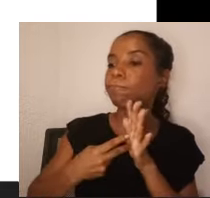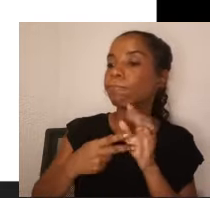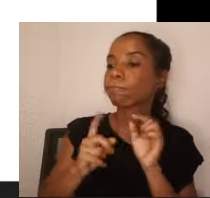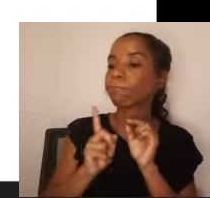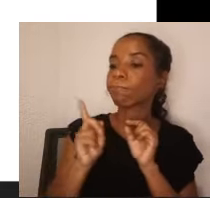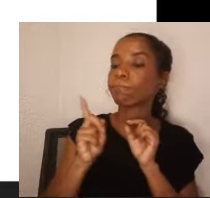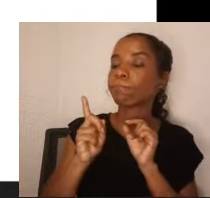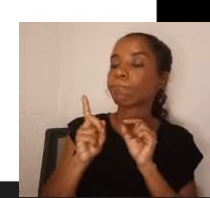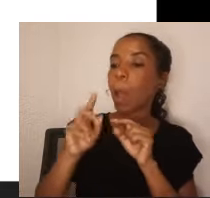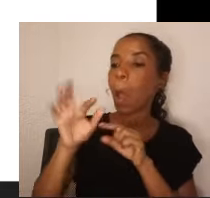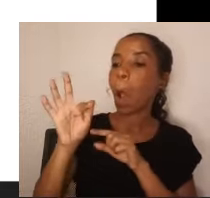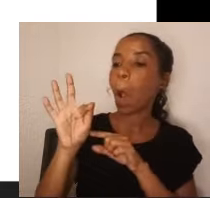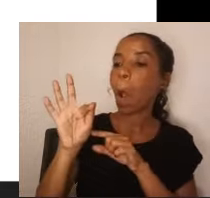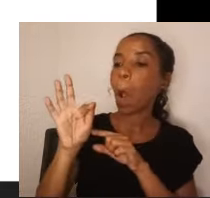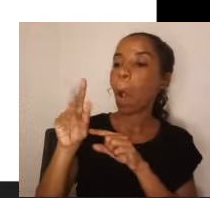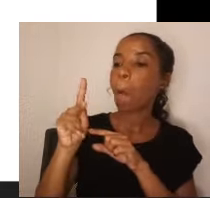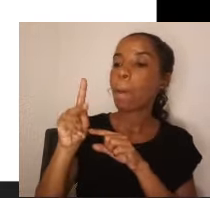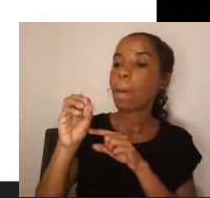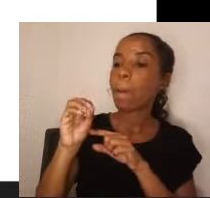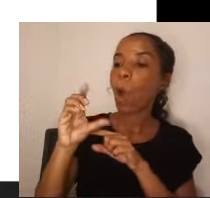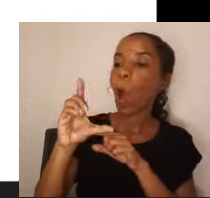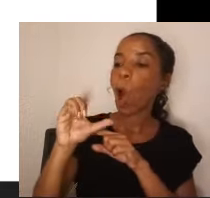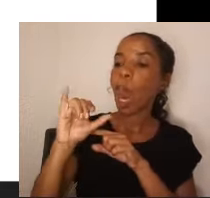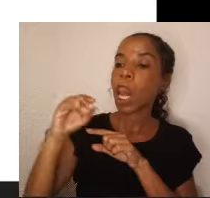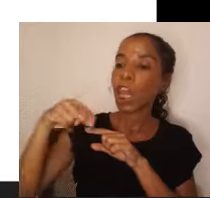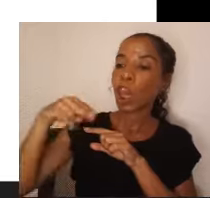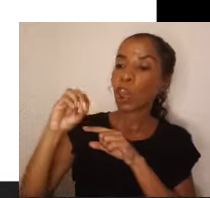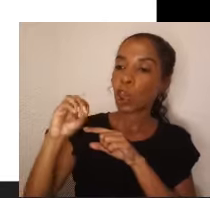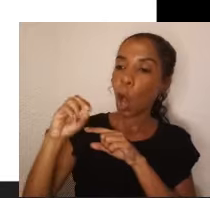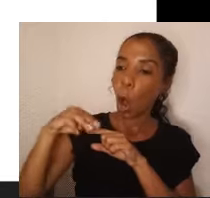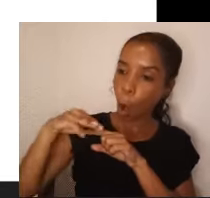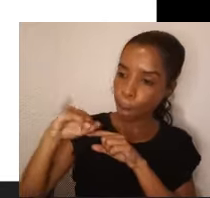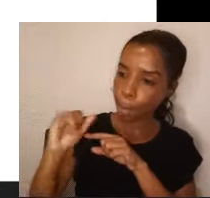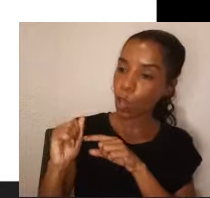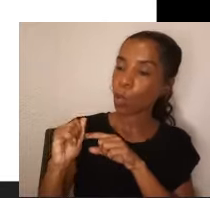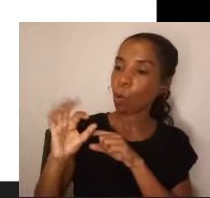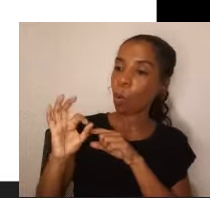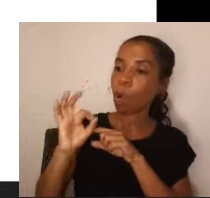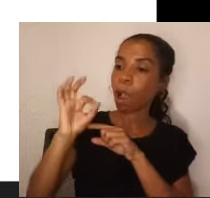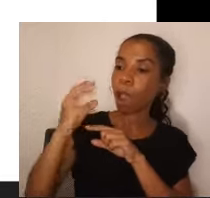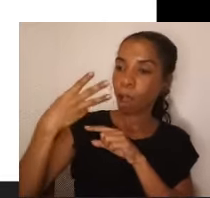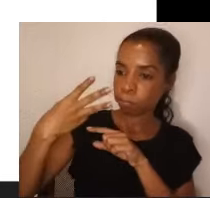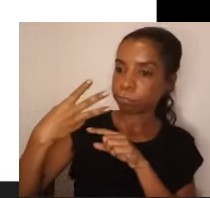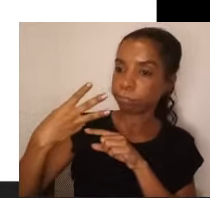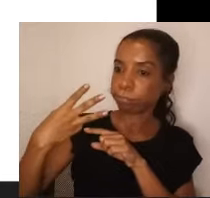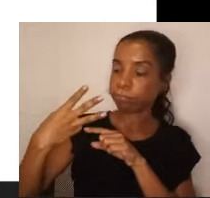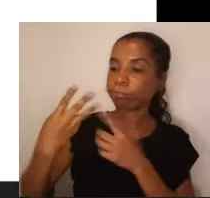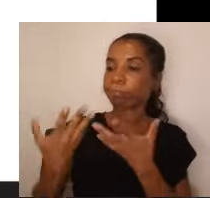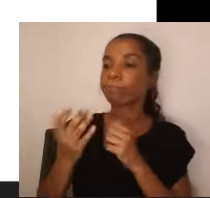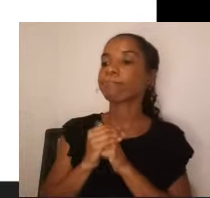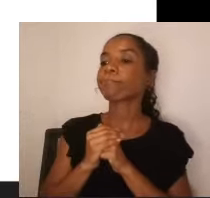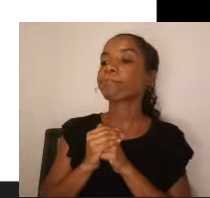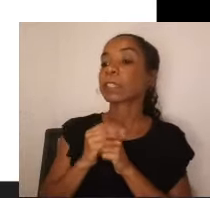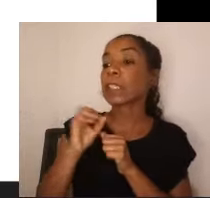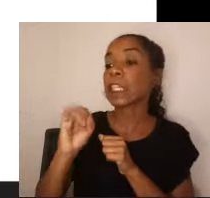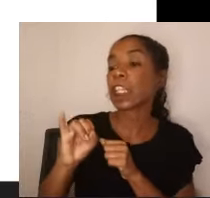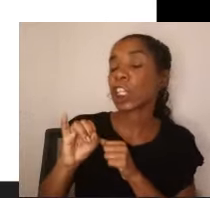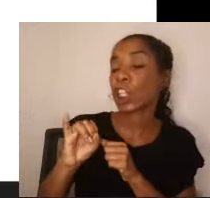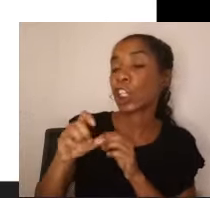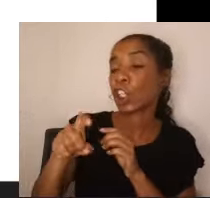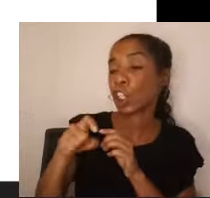grau 3. E se o x for igual a menos 2, aí a função deixa